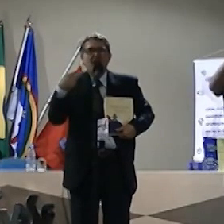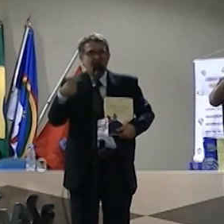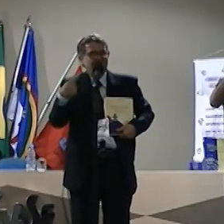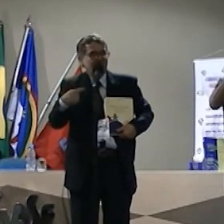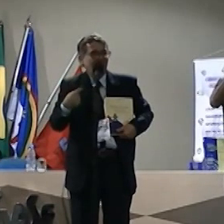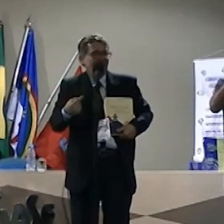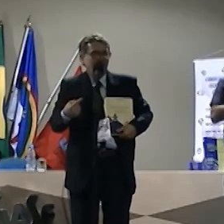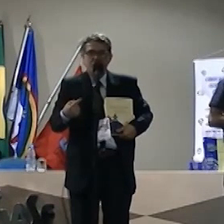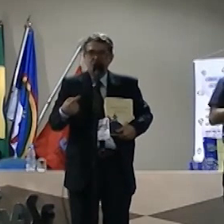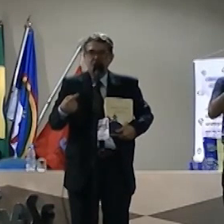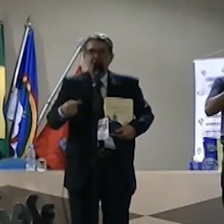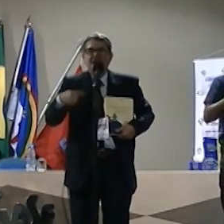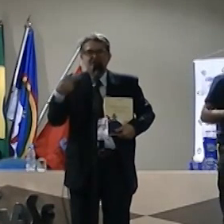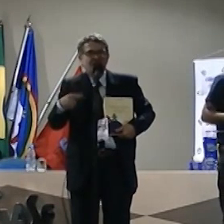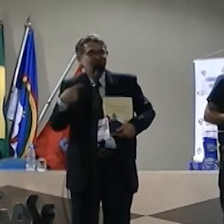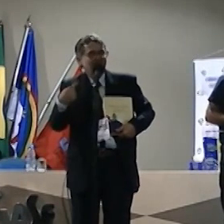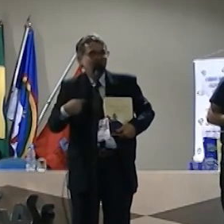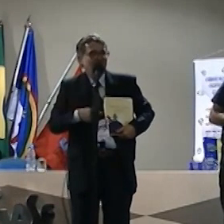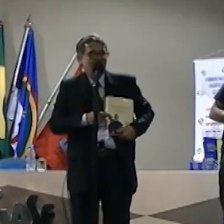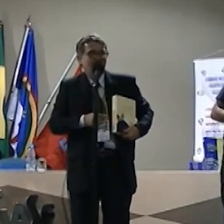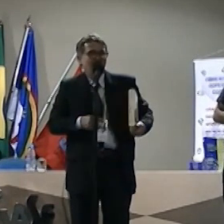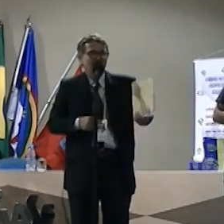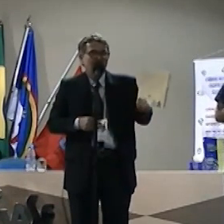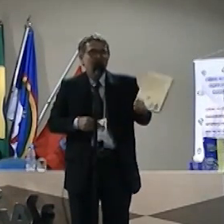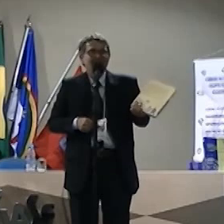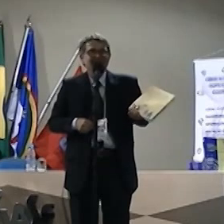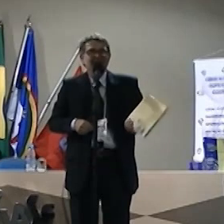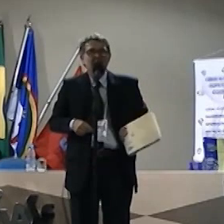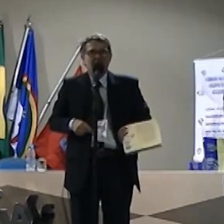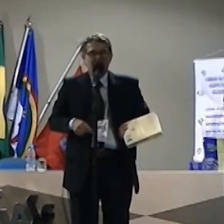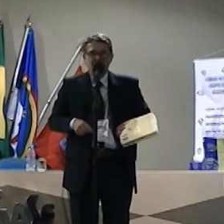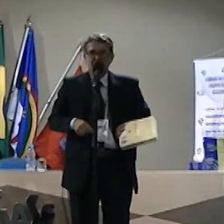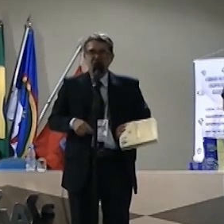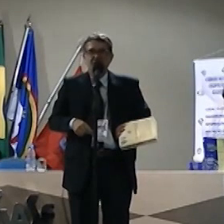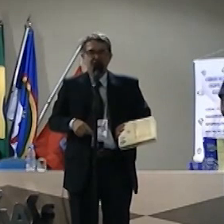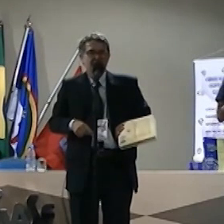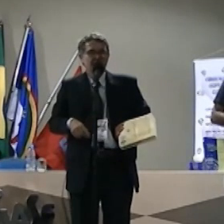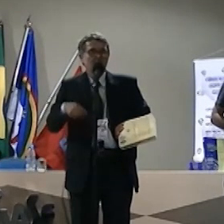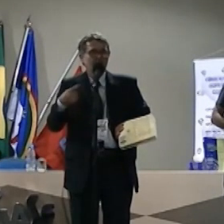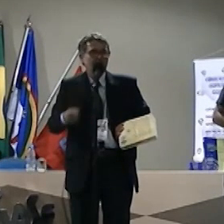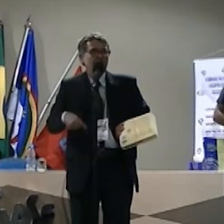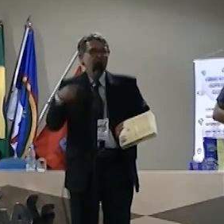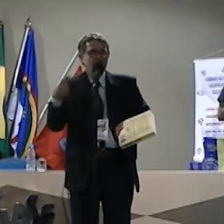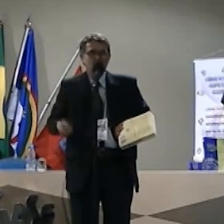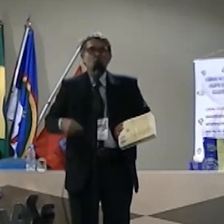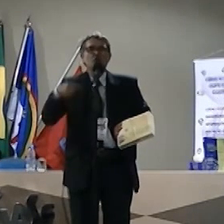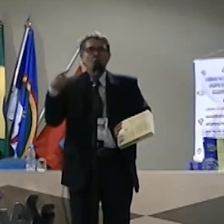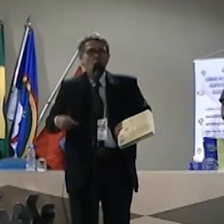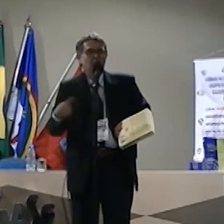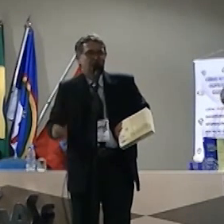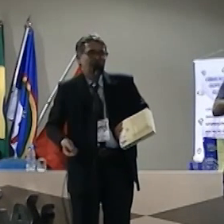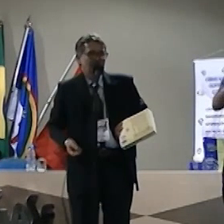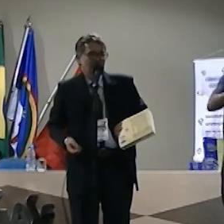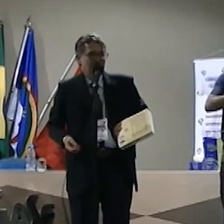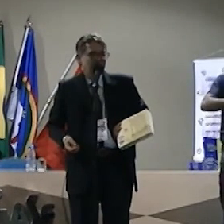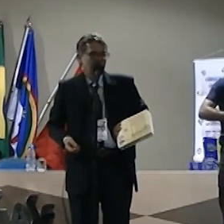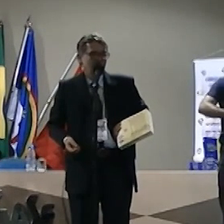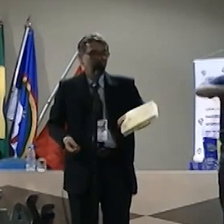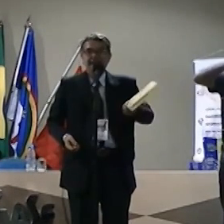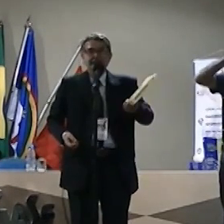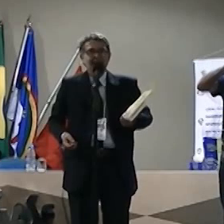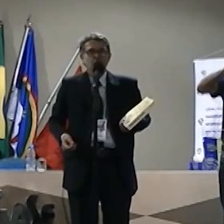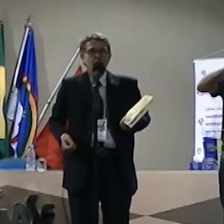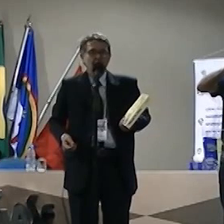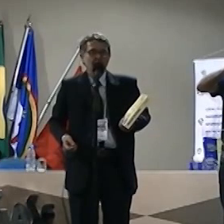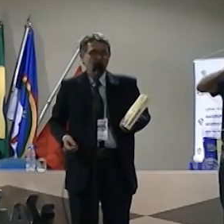geraram 10 relatórios. E esses 10 relatórios geraram mais de 100 páginas de vivências, de conflitos e de discussões, como trabalhar com a criança